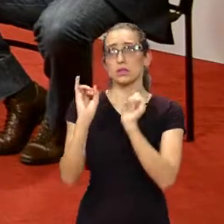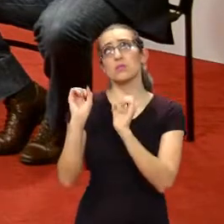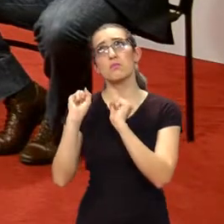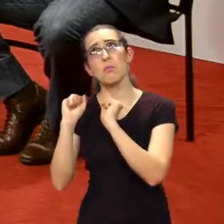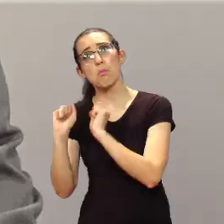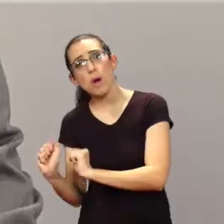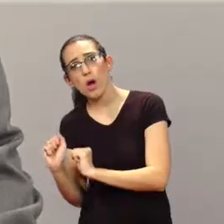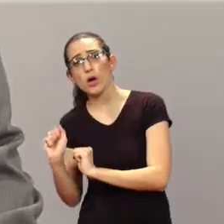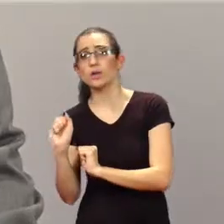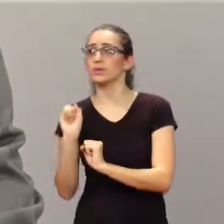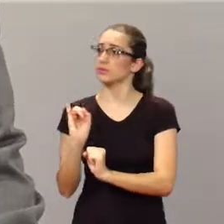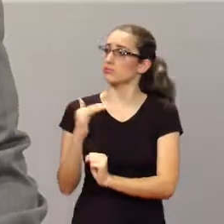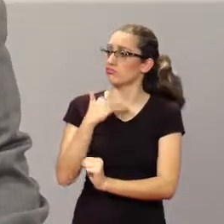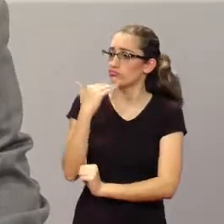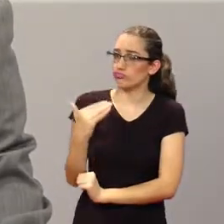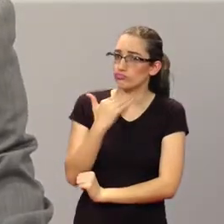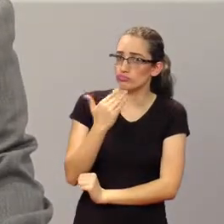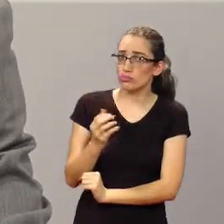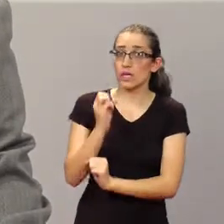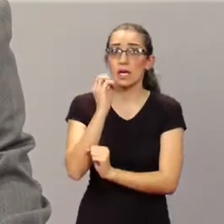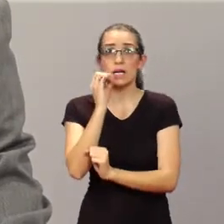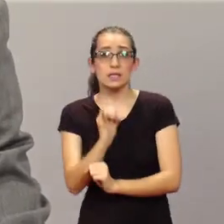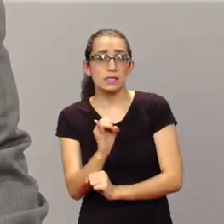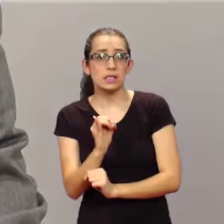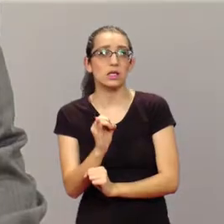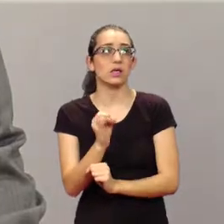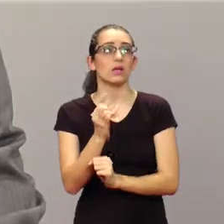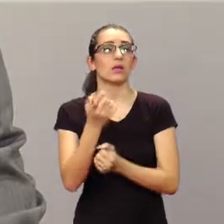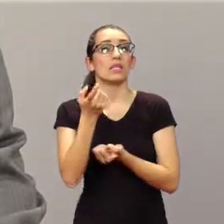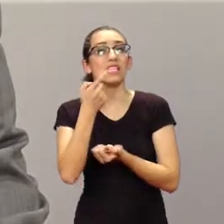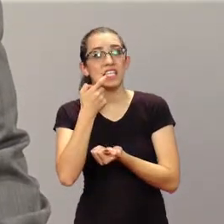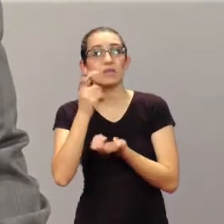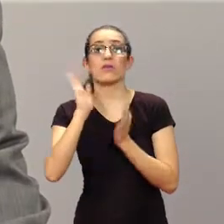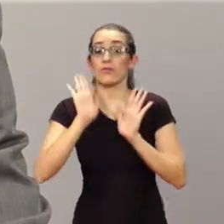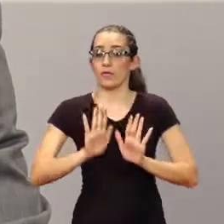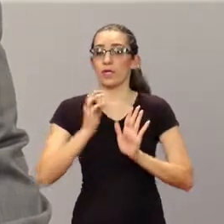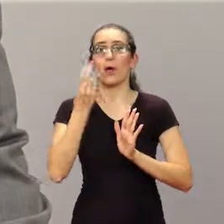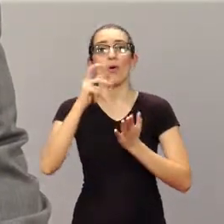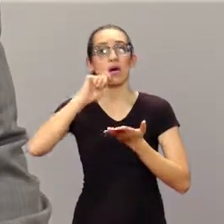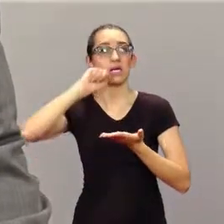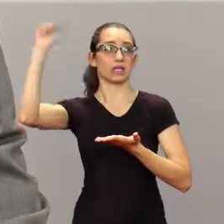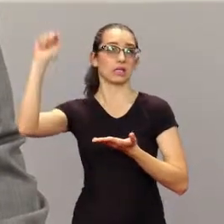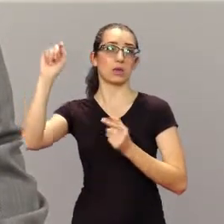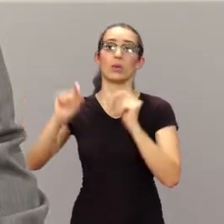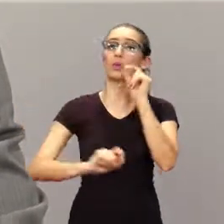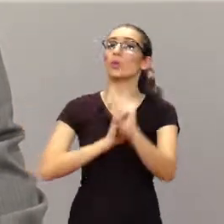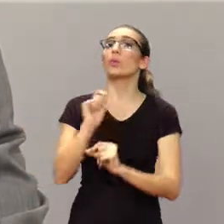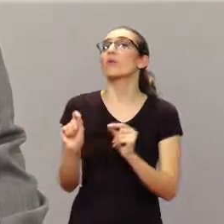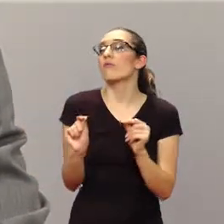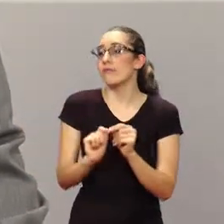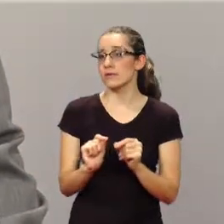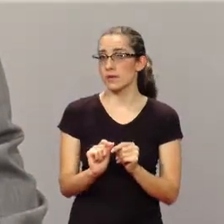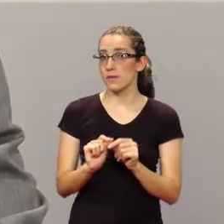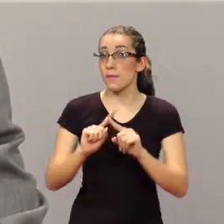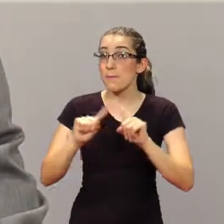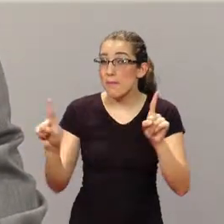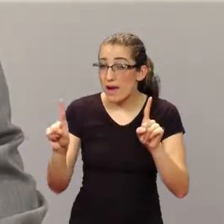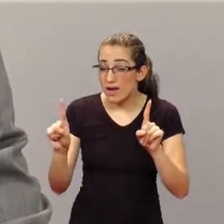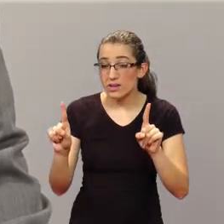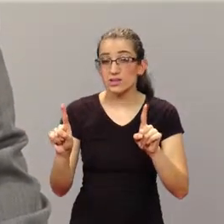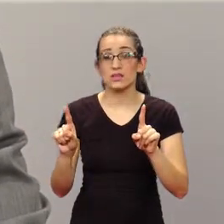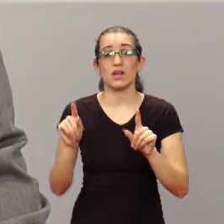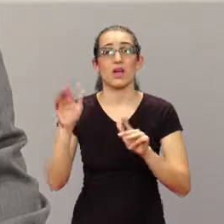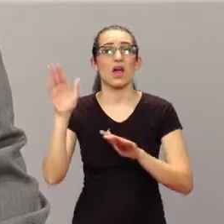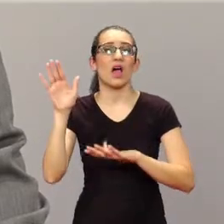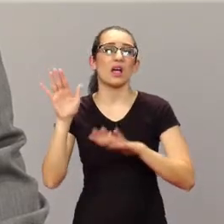ser feita, se ela não é possível, se o dente vai ser mantido em boca ou se vai ser recuperado, né? E o que é pouco levado em consideração,